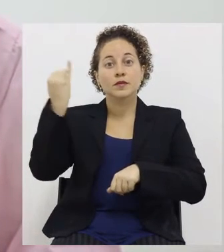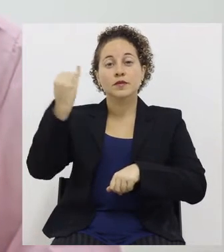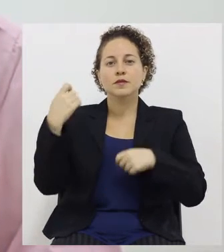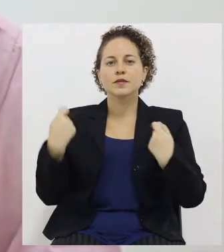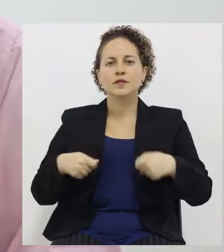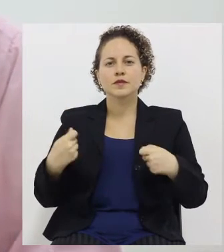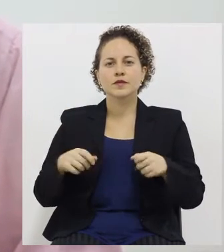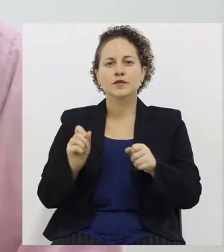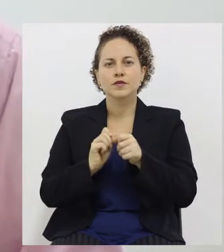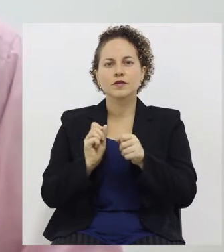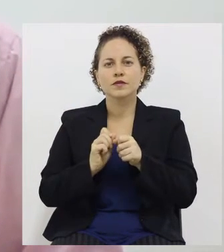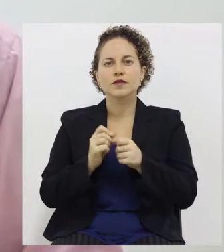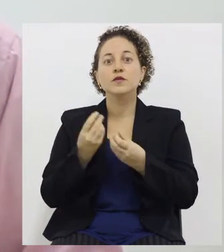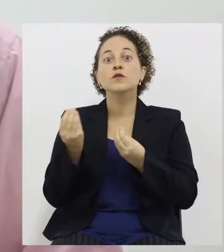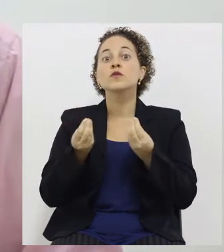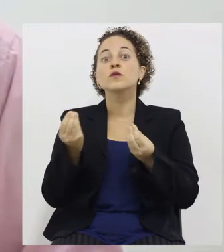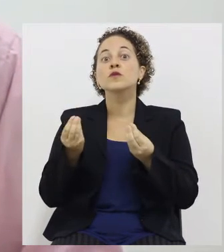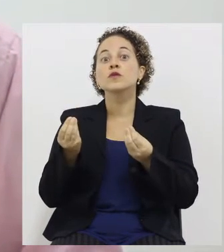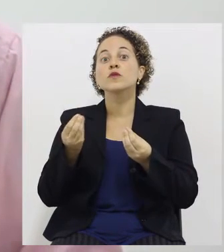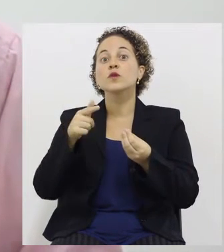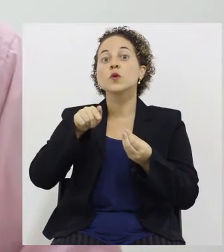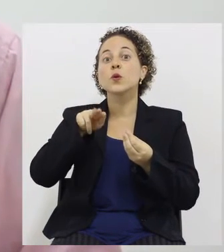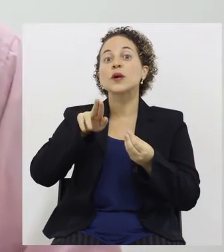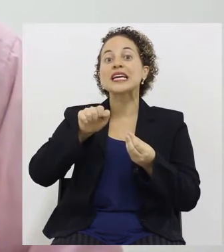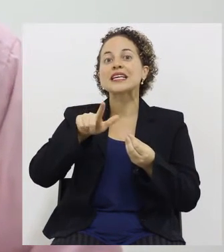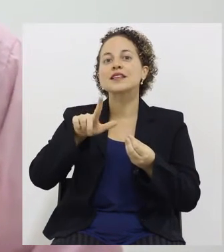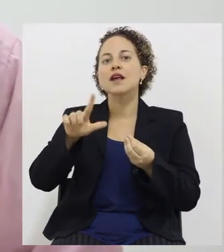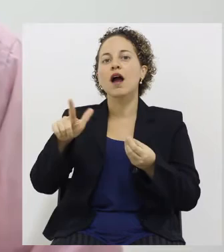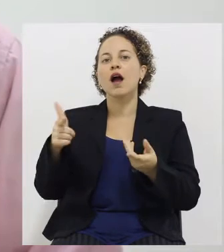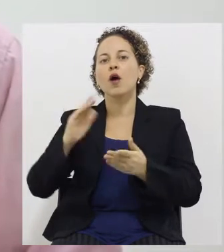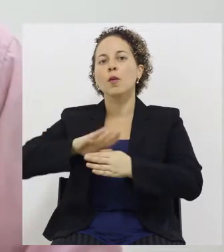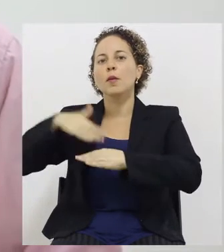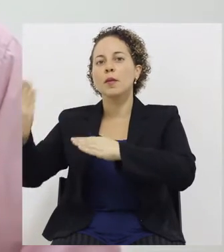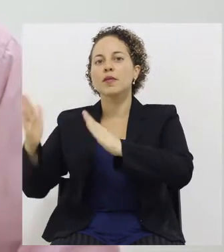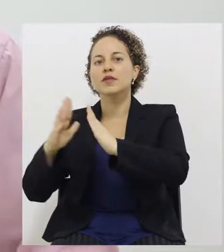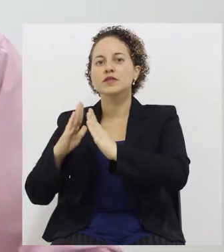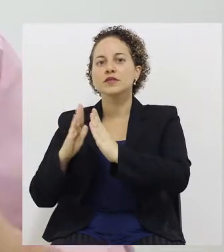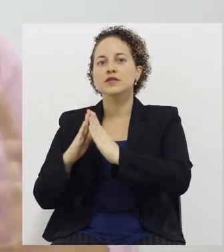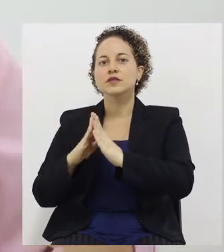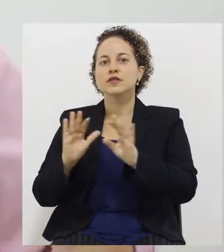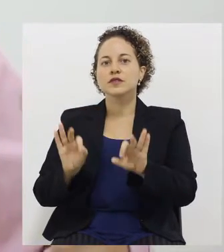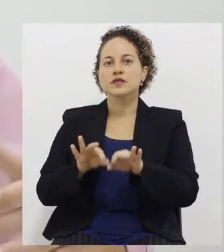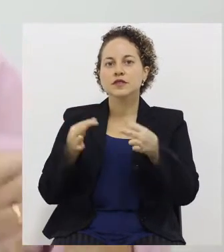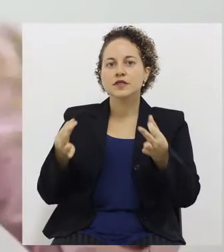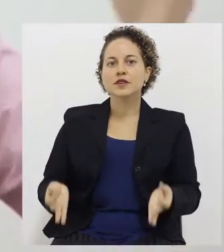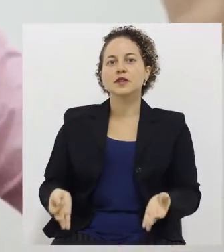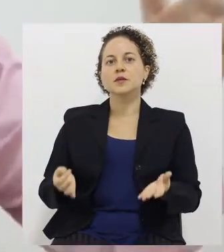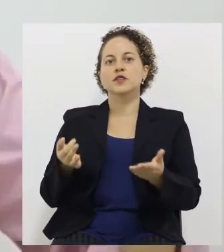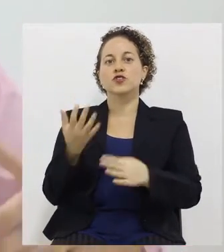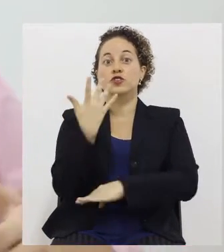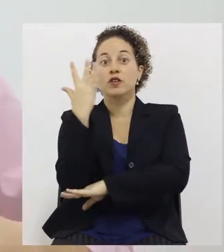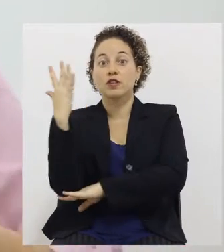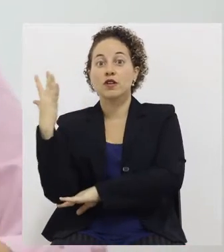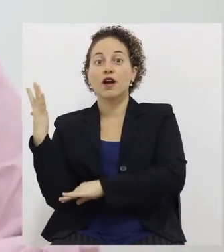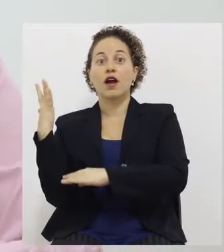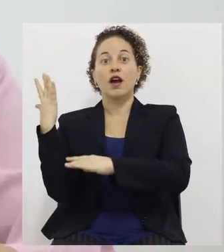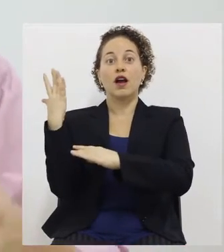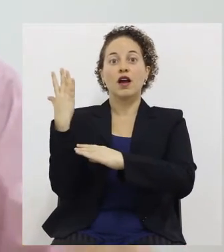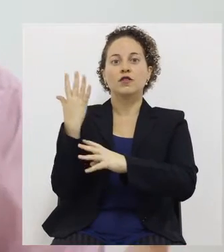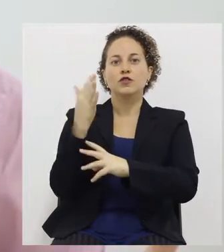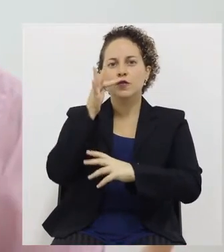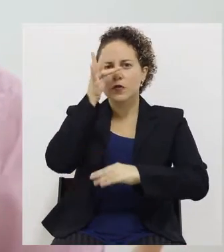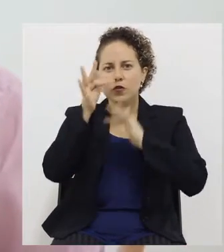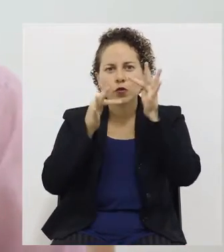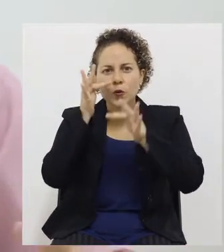fazer é, como é o quintal da Dona Maria? Como que é o quintal dela? Ele é um quintal simples? Tem árvores, não tem árvores? Tem canteiros,